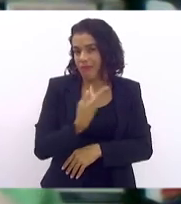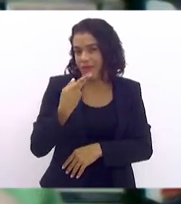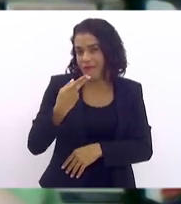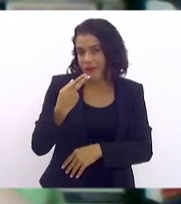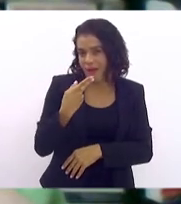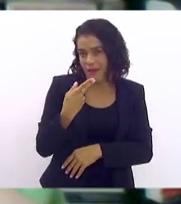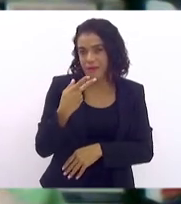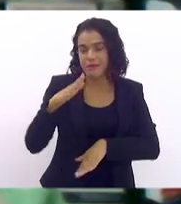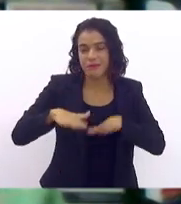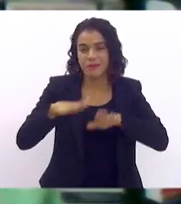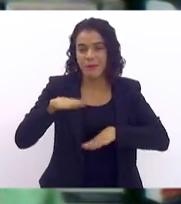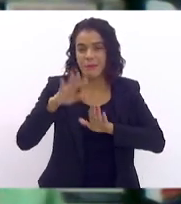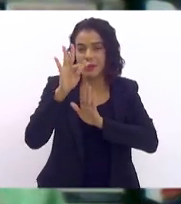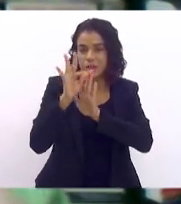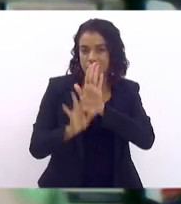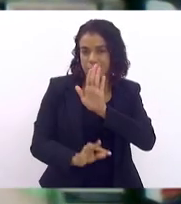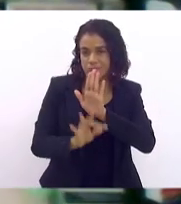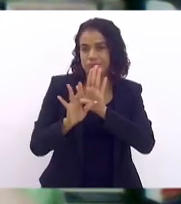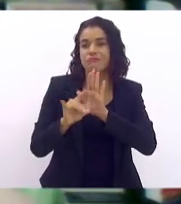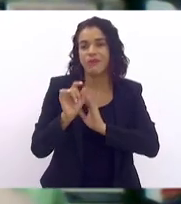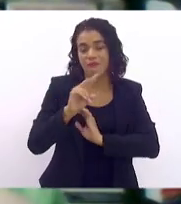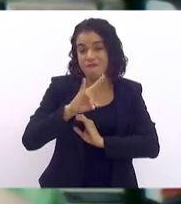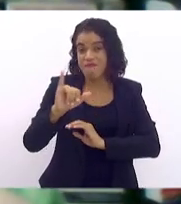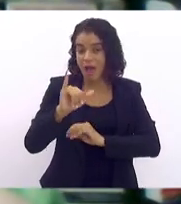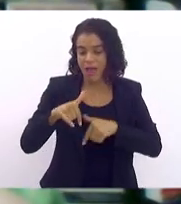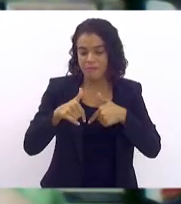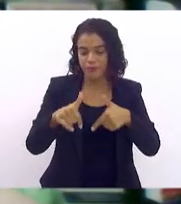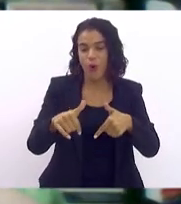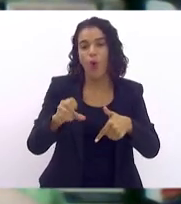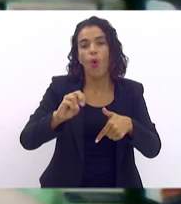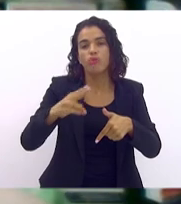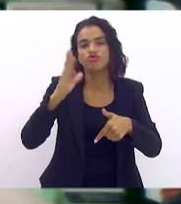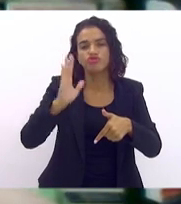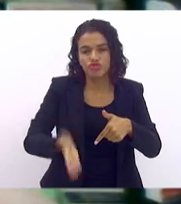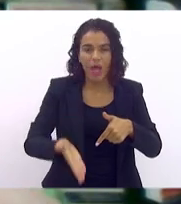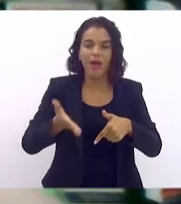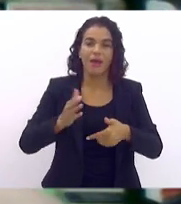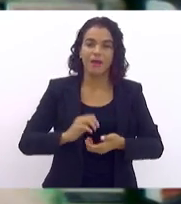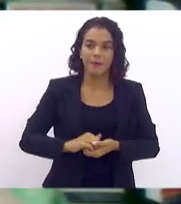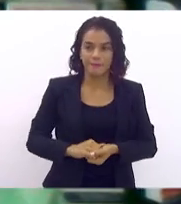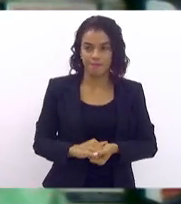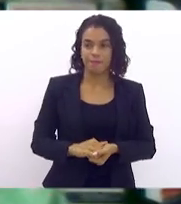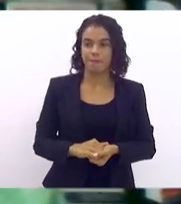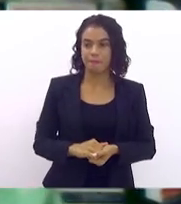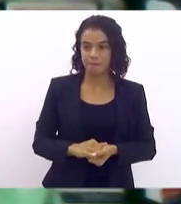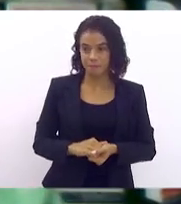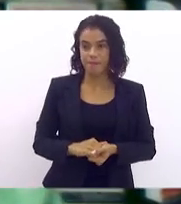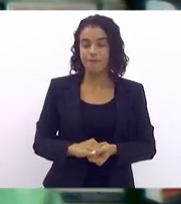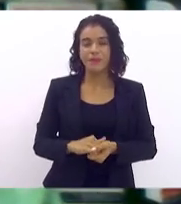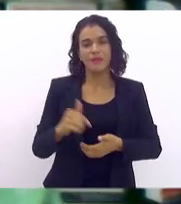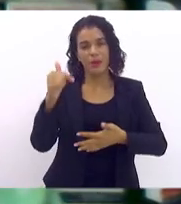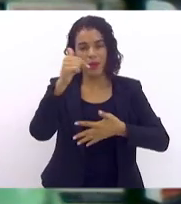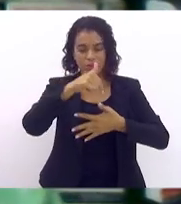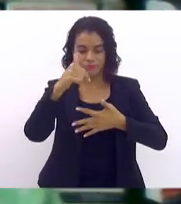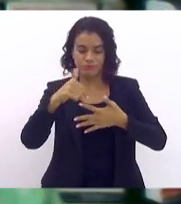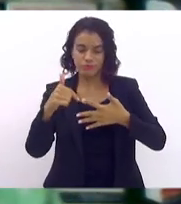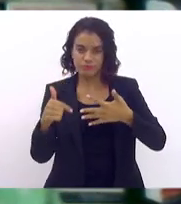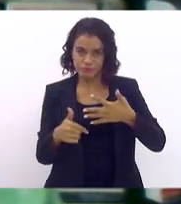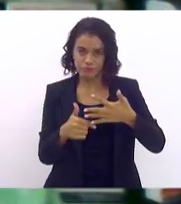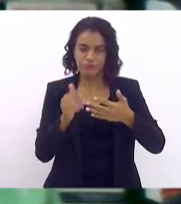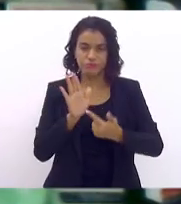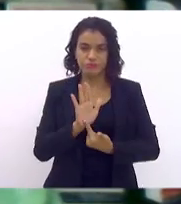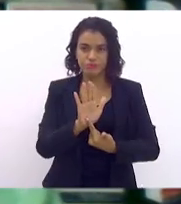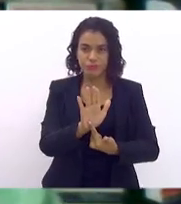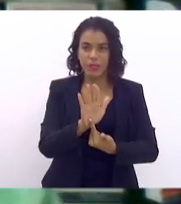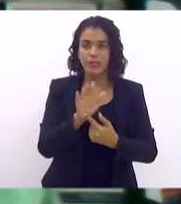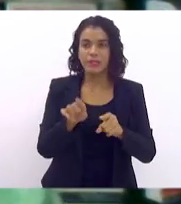contexto, isso vai ser colocado em prática ou já foi, tá? Então, esse é um dos pontos que eu gostaria de salientar, e